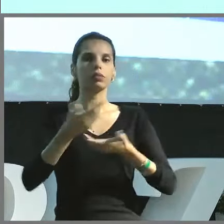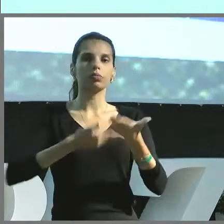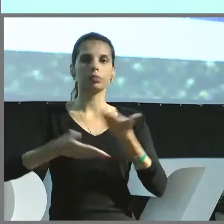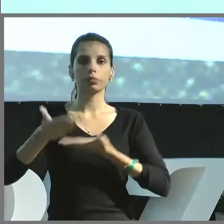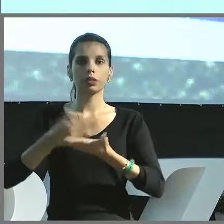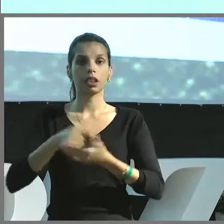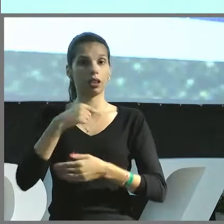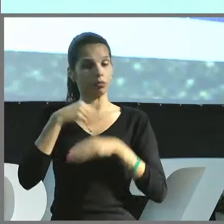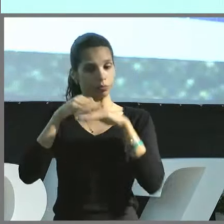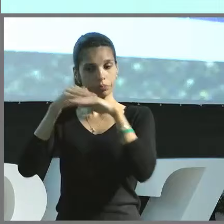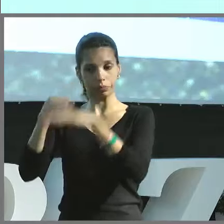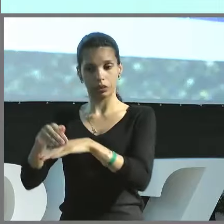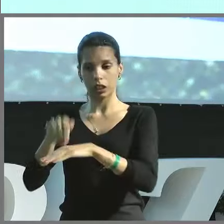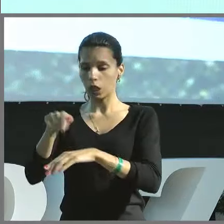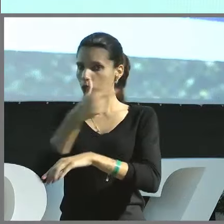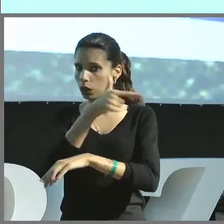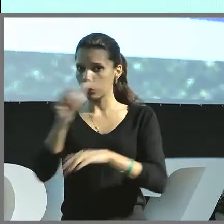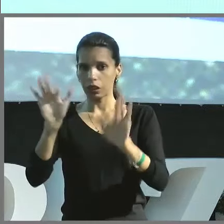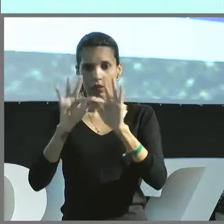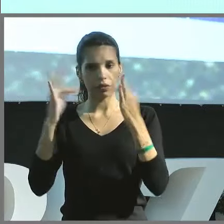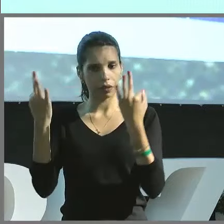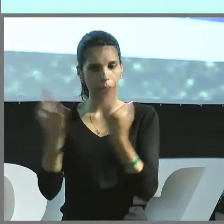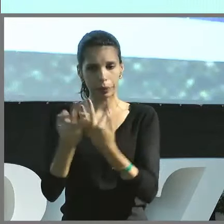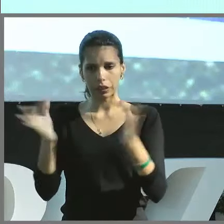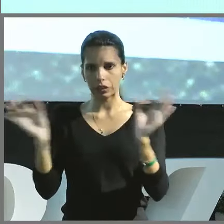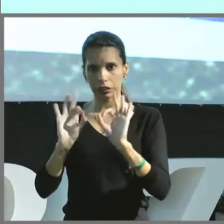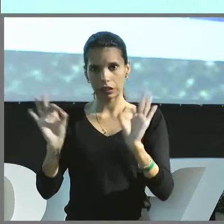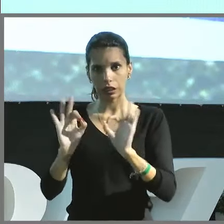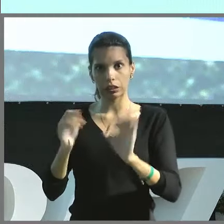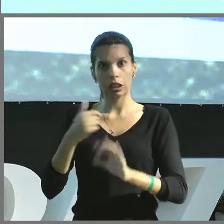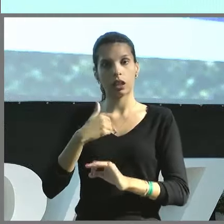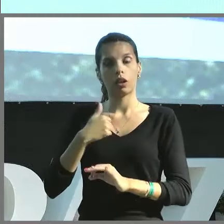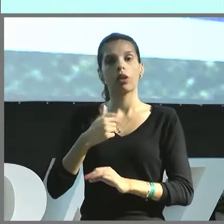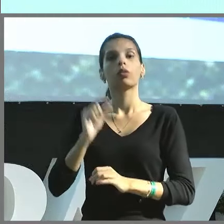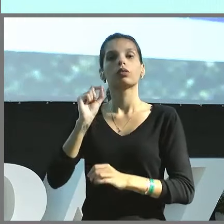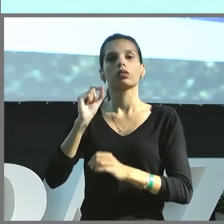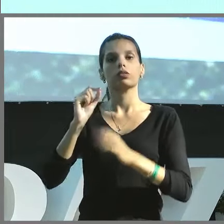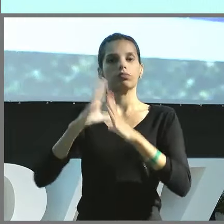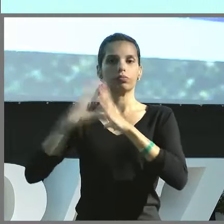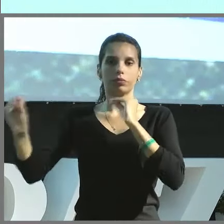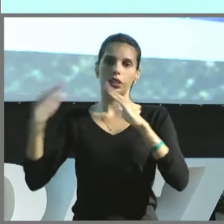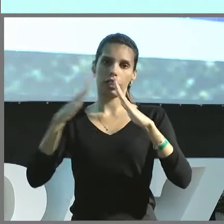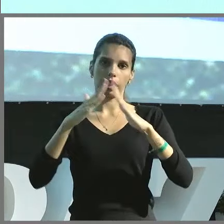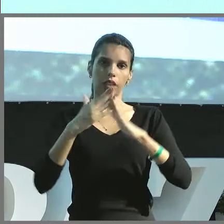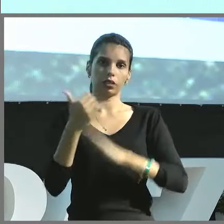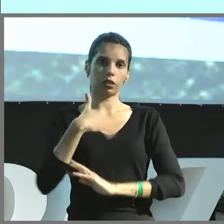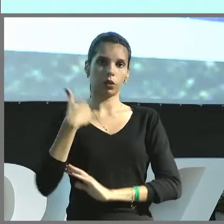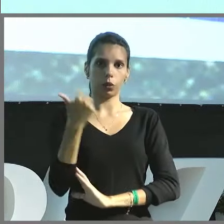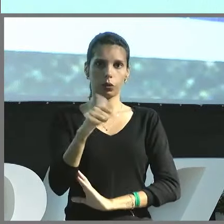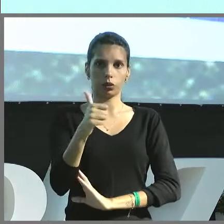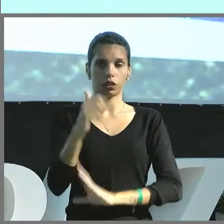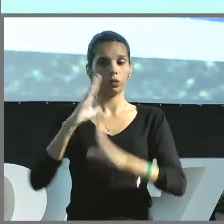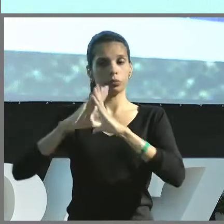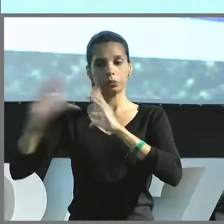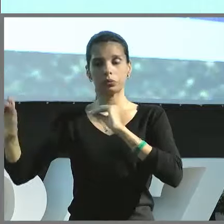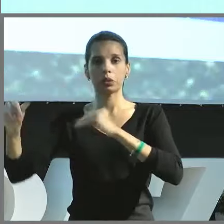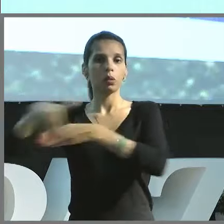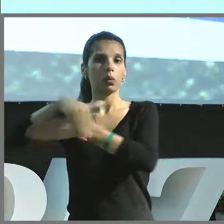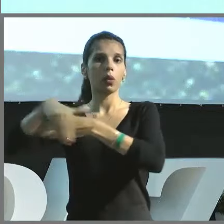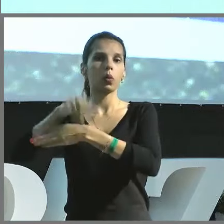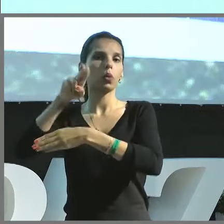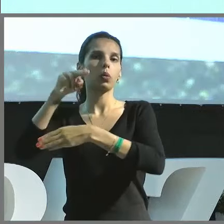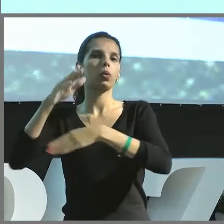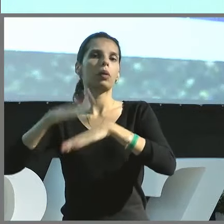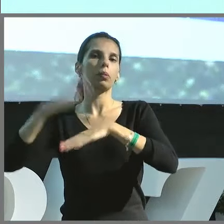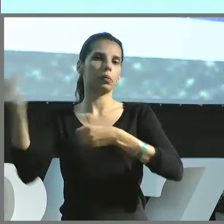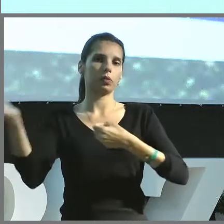tu não tens família? Eu disse: tive. Com 11 anos eu saí de casa e fui para a rua e nunca mais voltei. E tem saudade